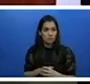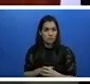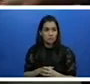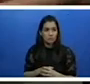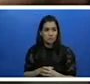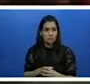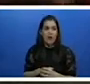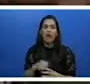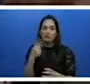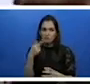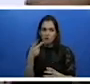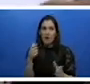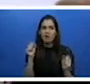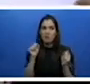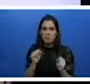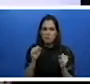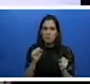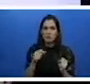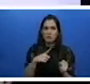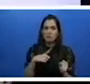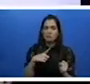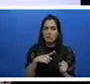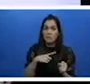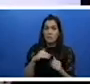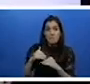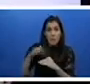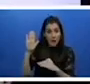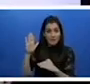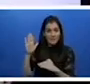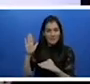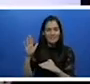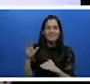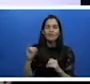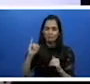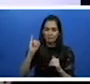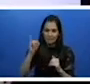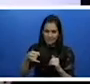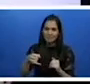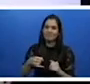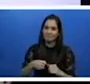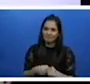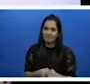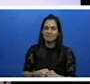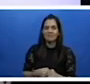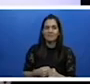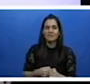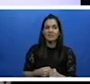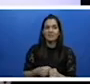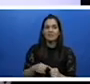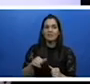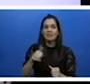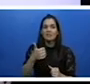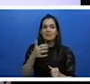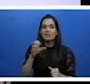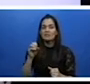que 50 centímetros. Então, sim, porque 100 centímetros corresponde a 1 metro.